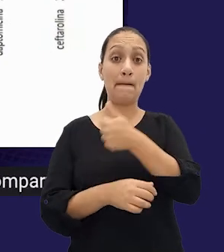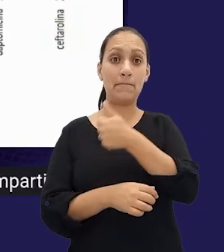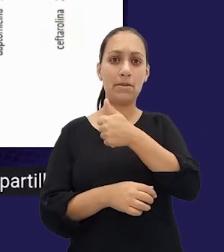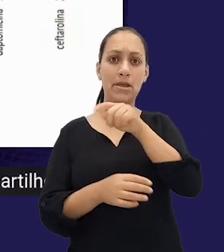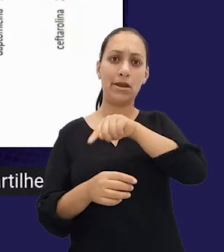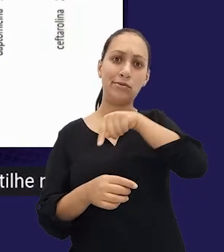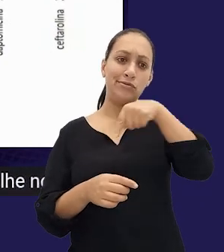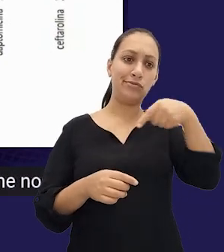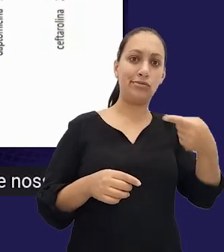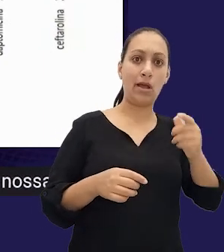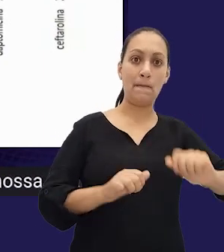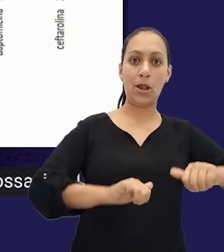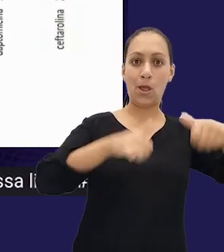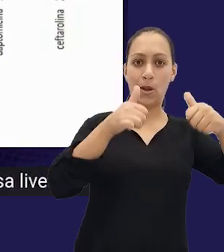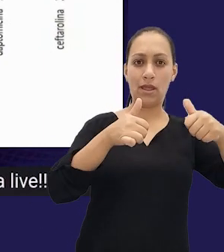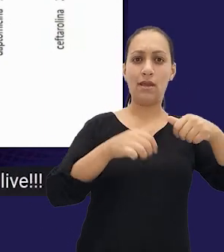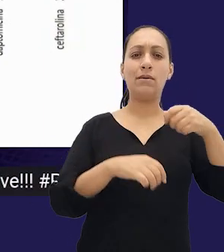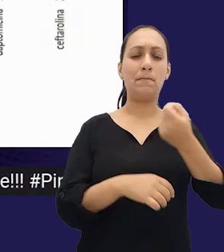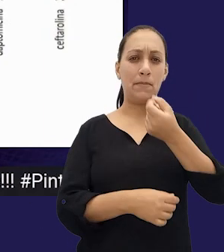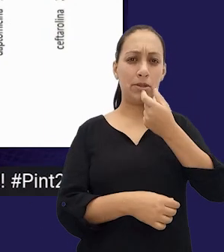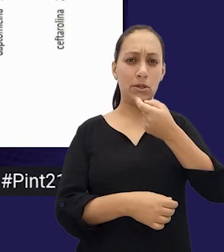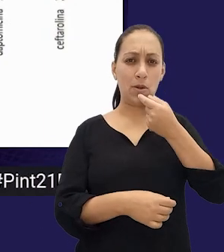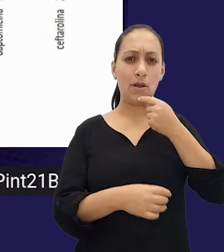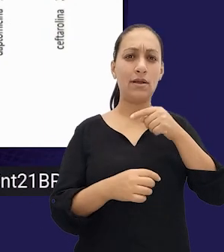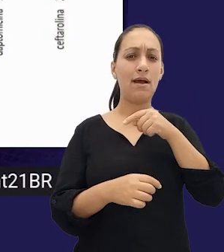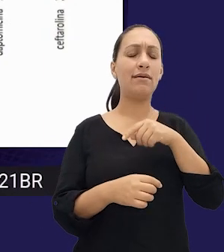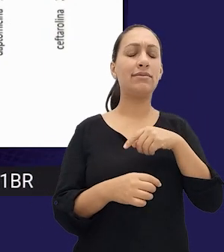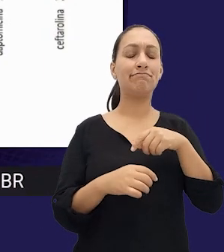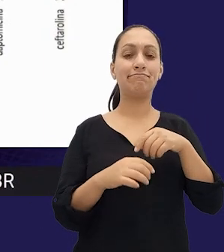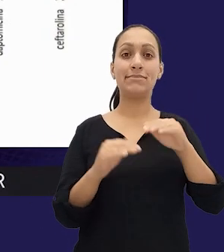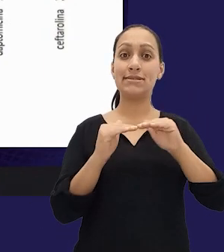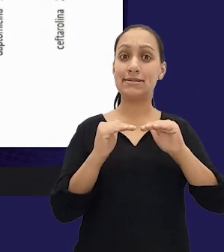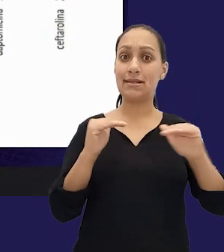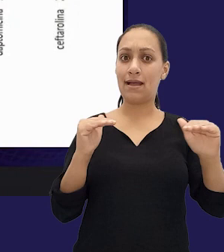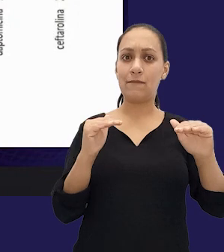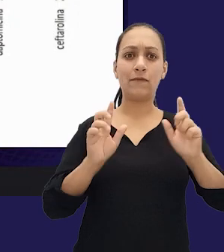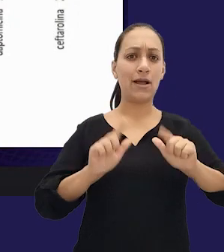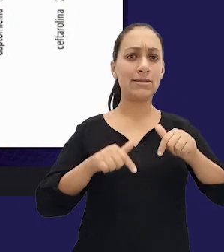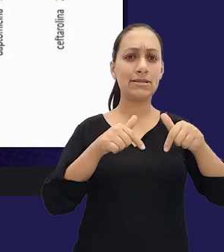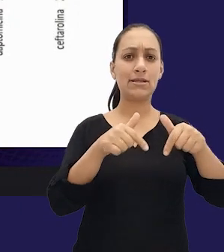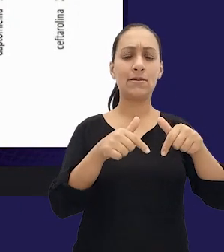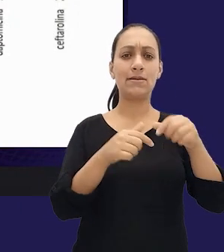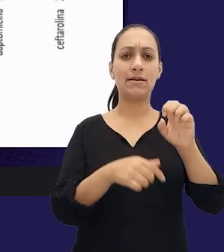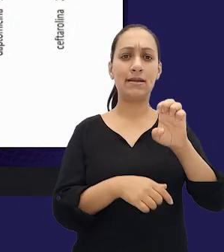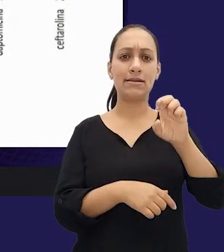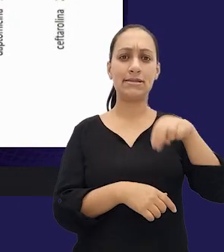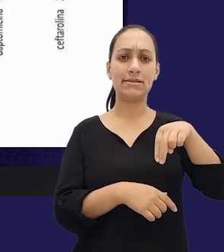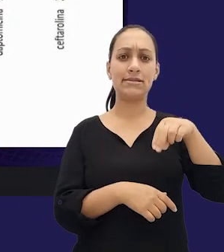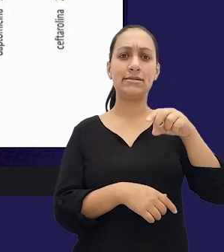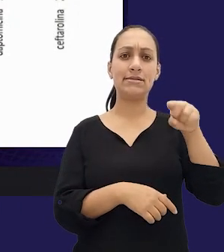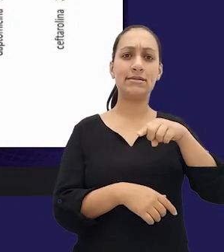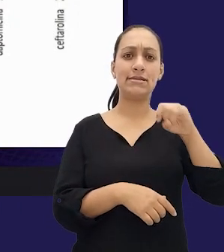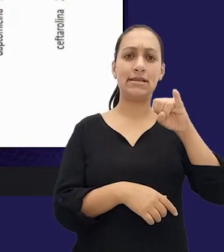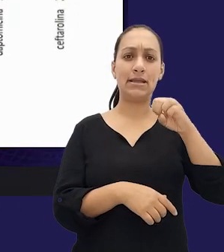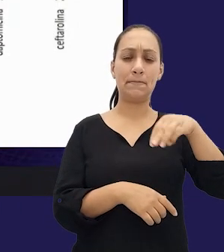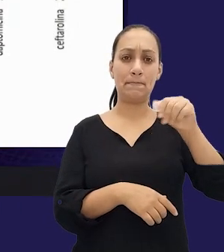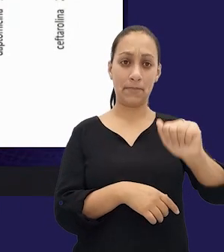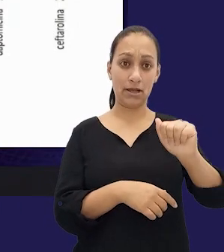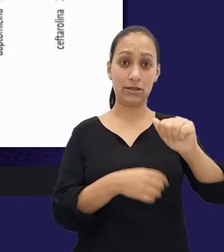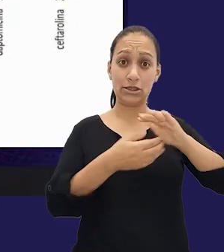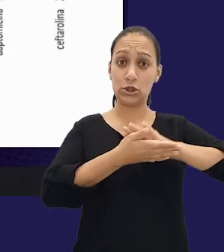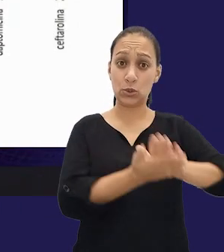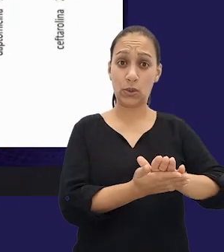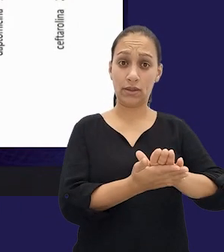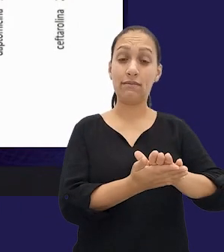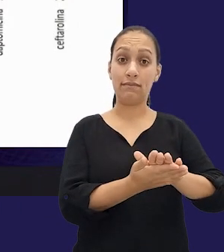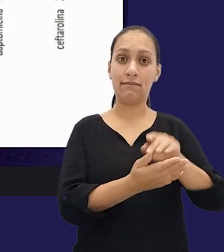clássica, porque ela era uma droga que era estável, né, à ação de enzimas que destruíam a penicilina. Então, a